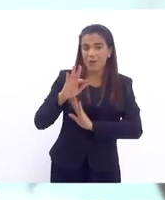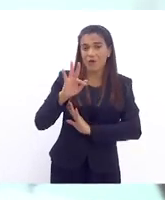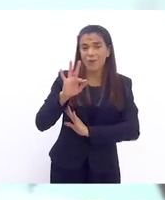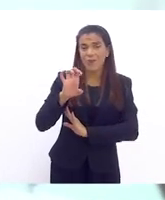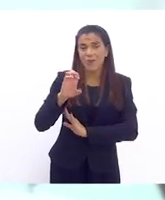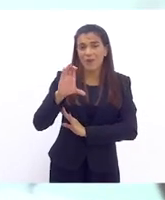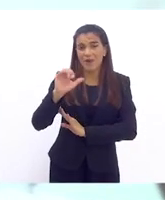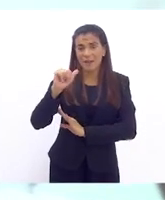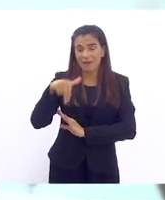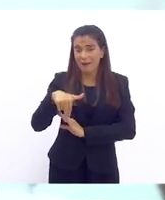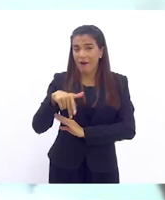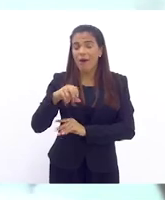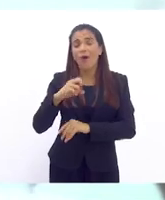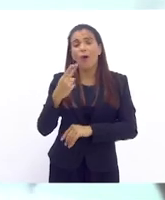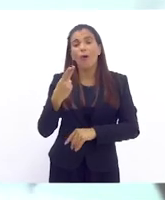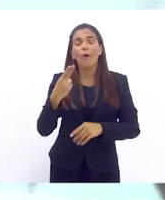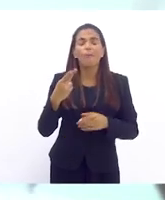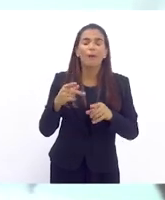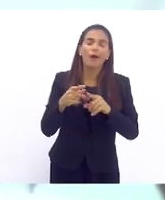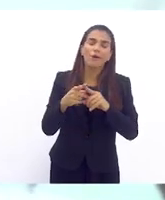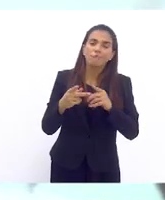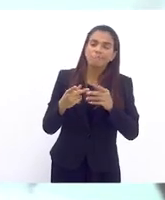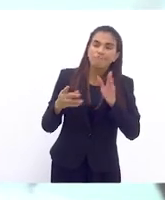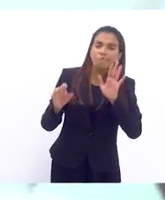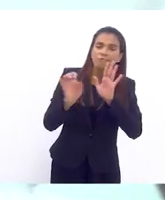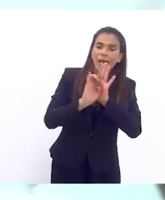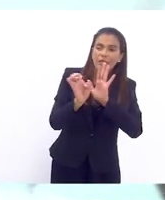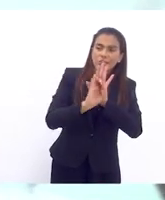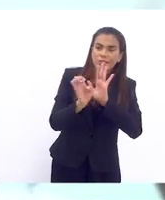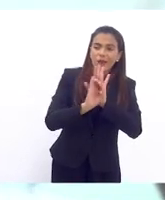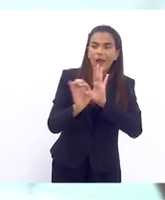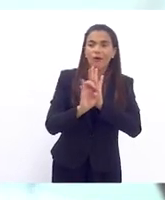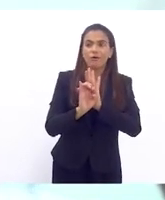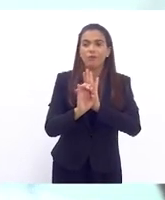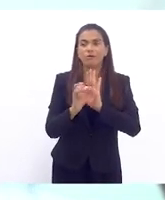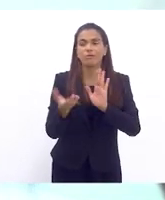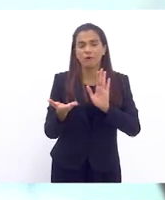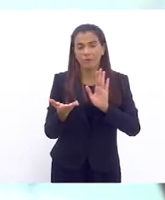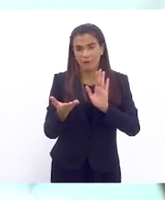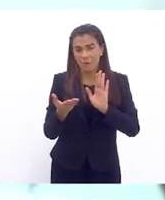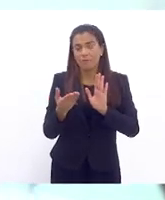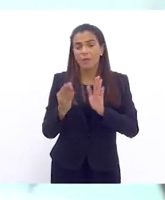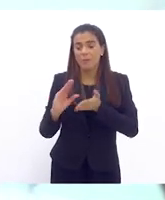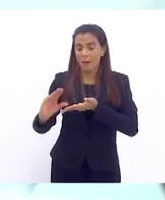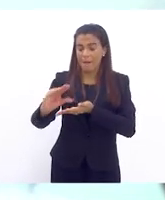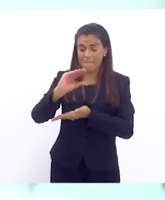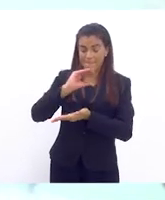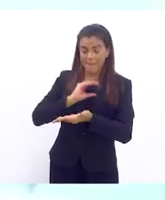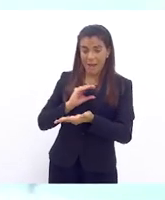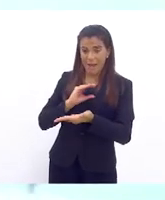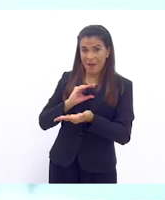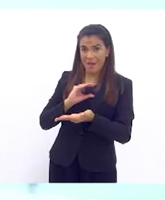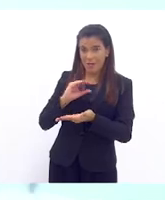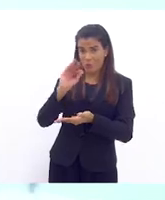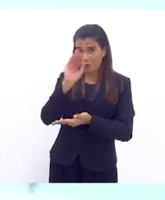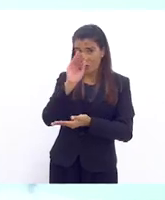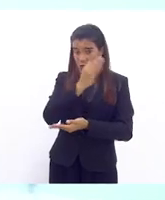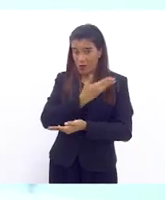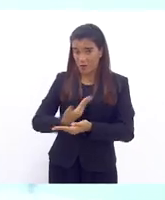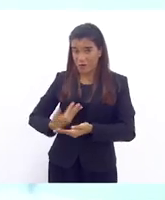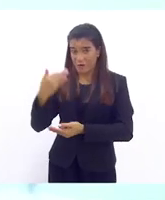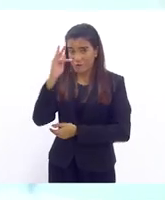mas para aderir algum edital algum bloco de repasse voltar do governo federal algum